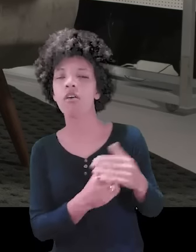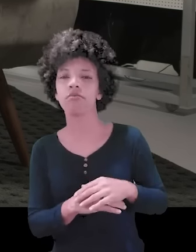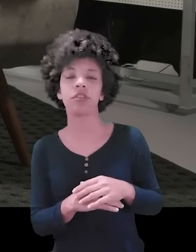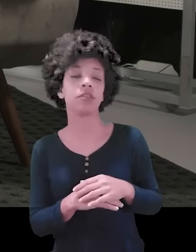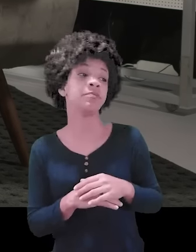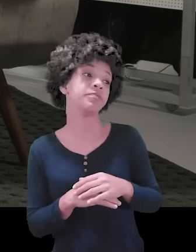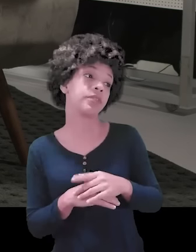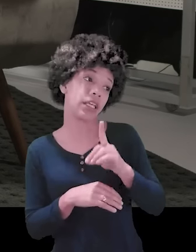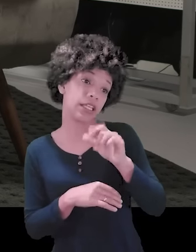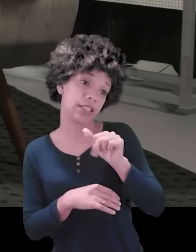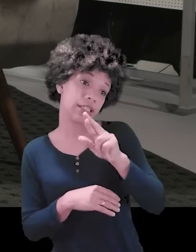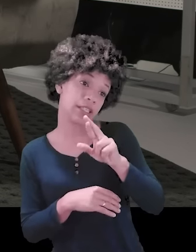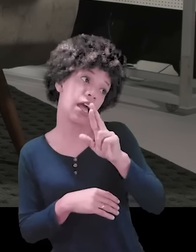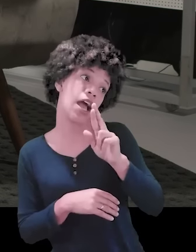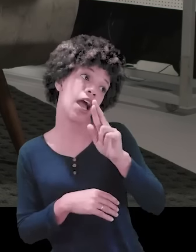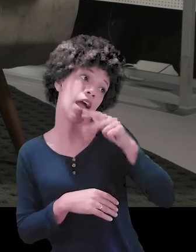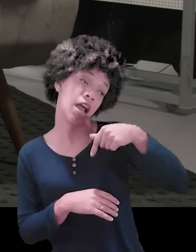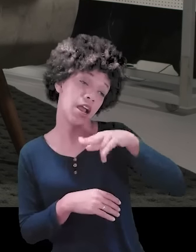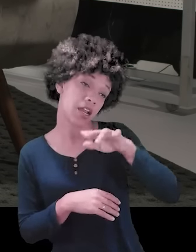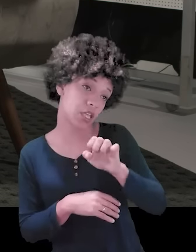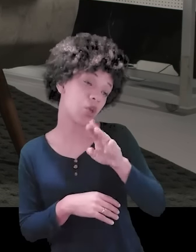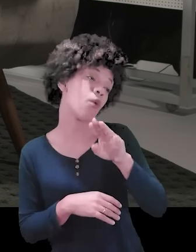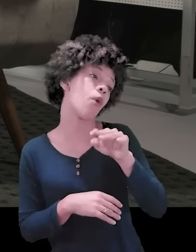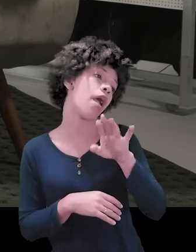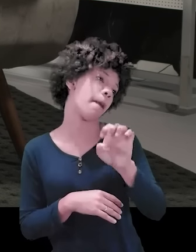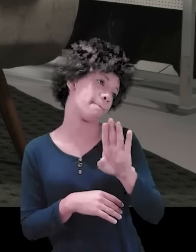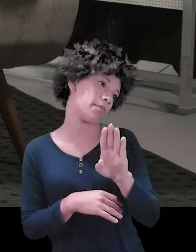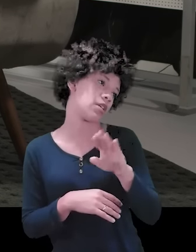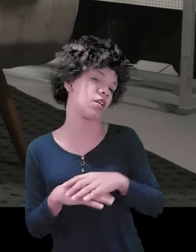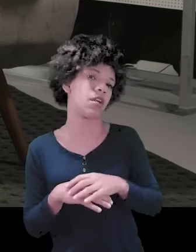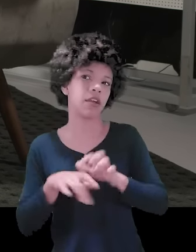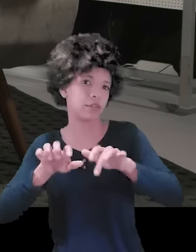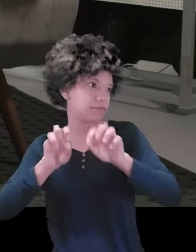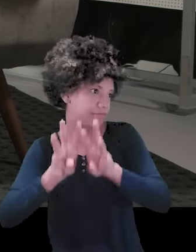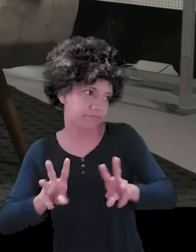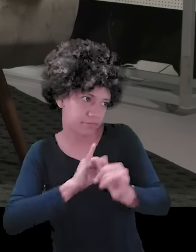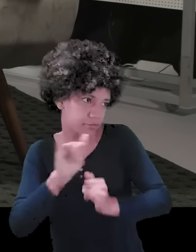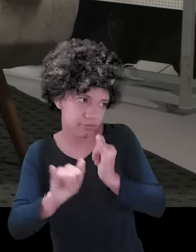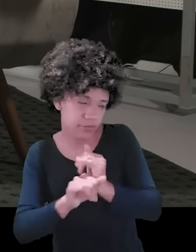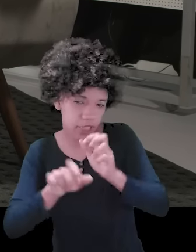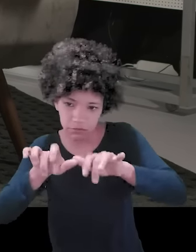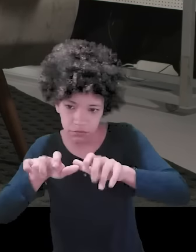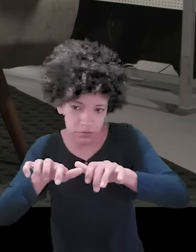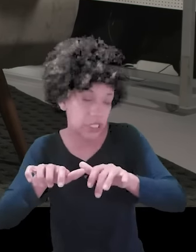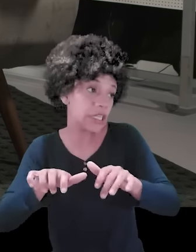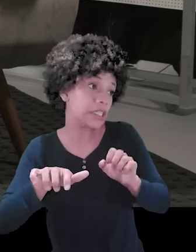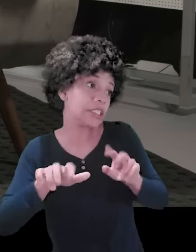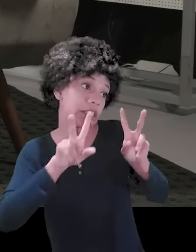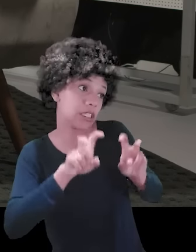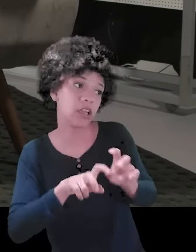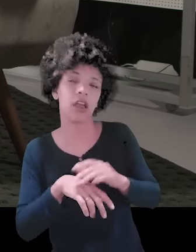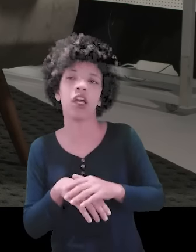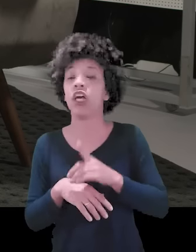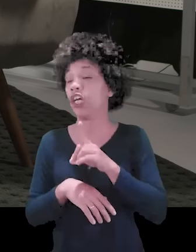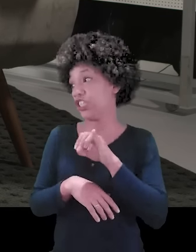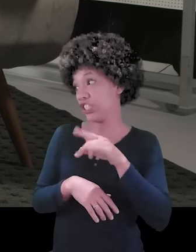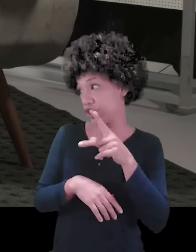Dark web né a gente vai ter eu entendo muito gente internet então vamos lá o termo errado aqui me pergunta